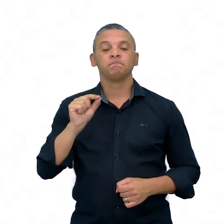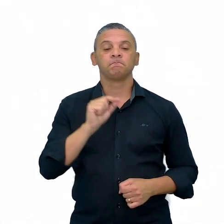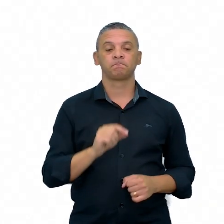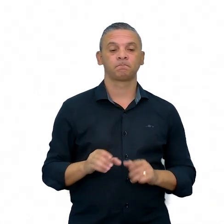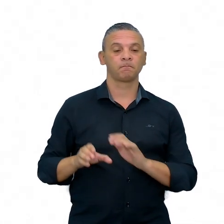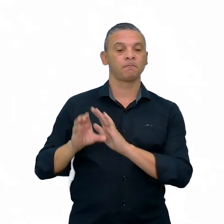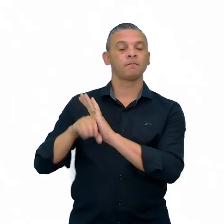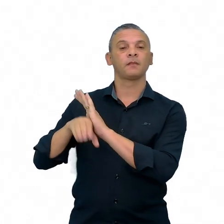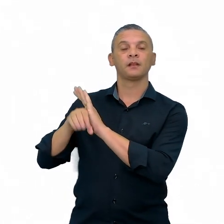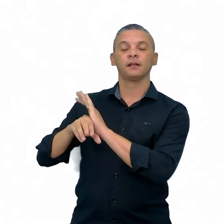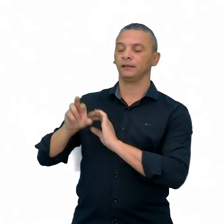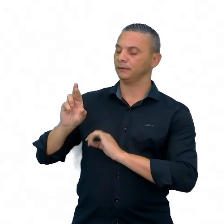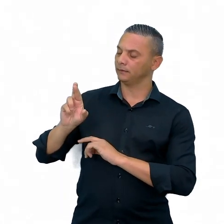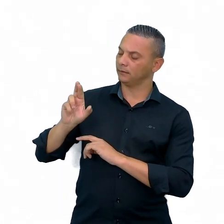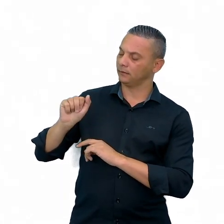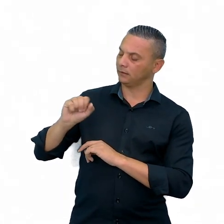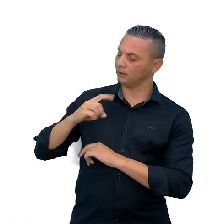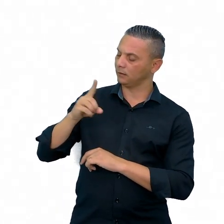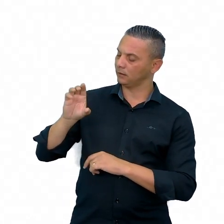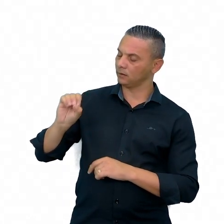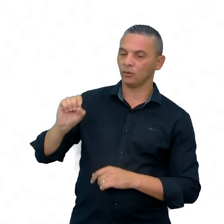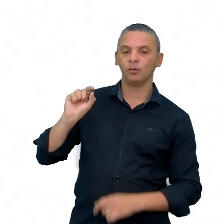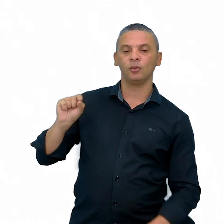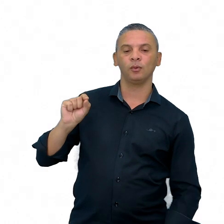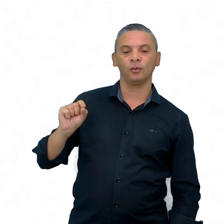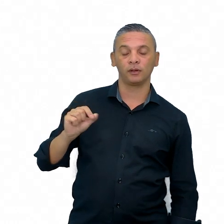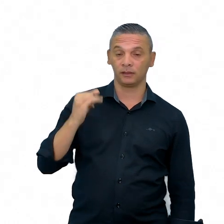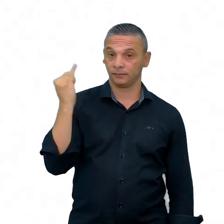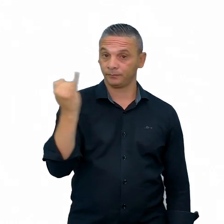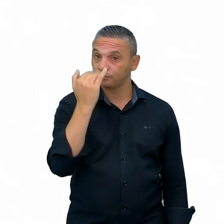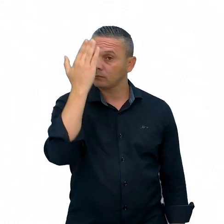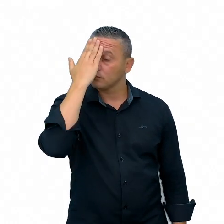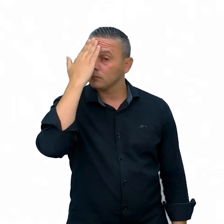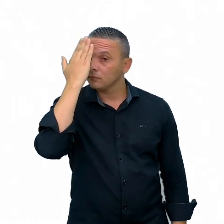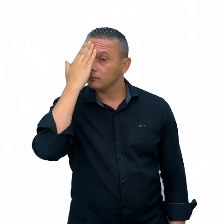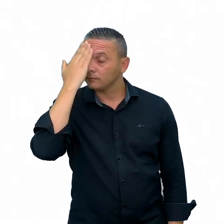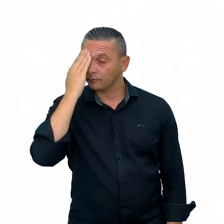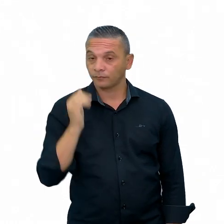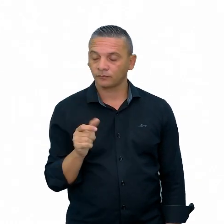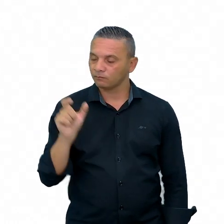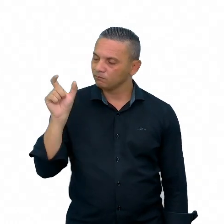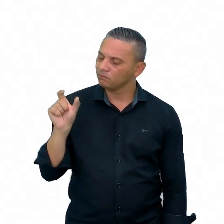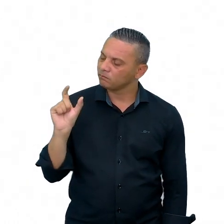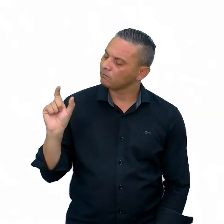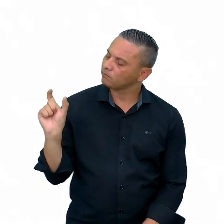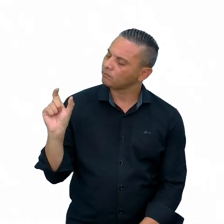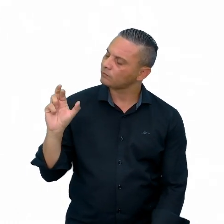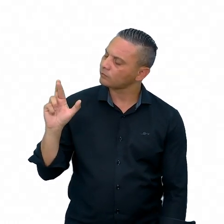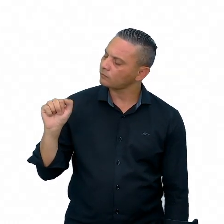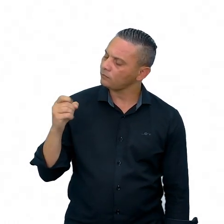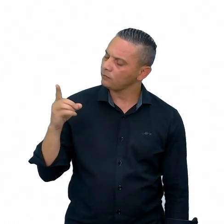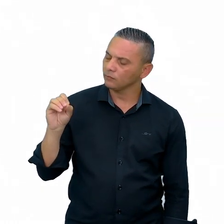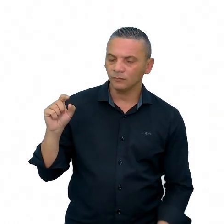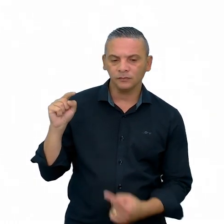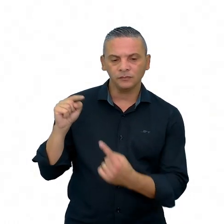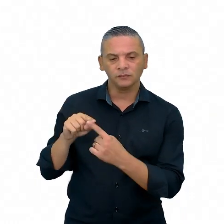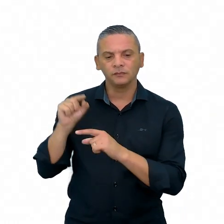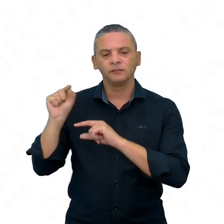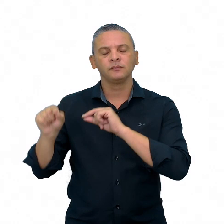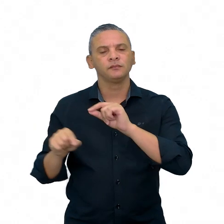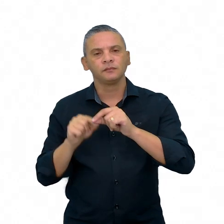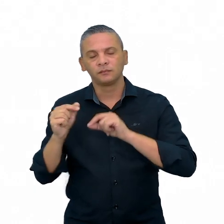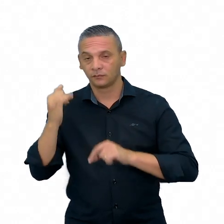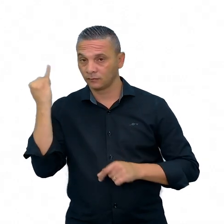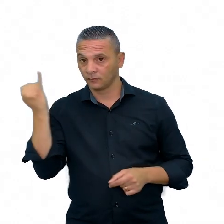conceito razão. Então, eu já preciso saber, compreender o que é esse conceito razão e como eu aplico ele dentro de